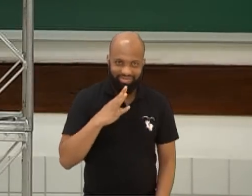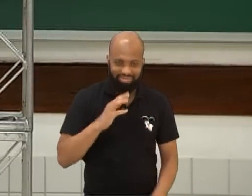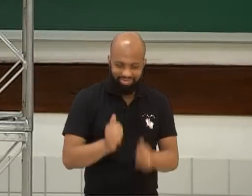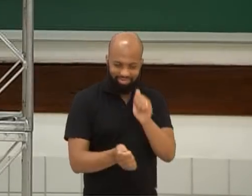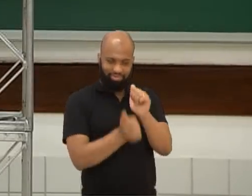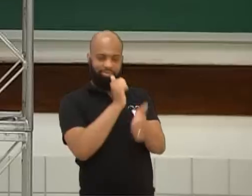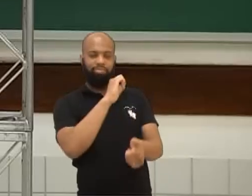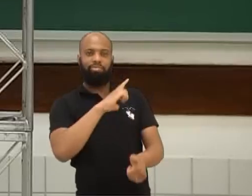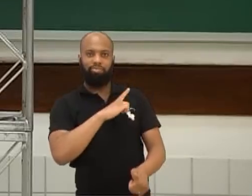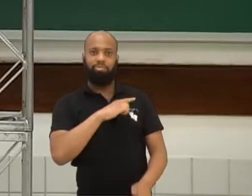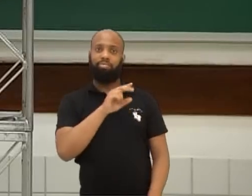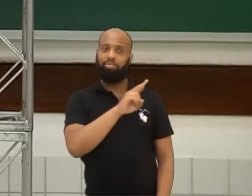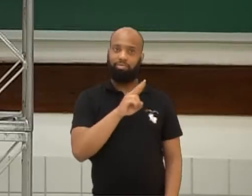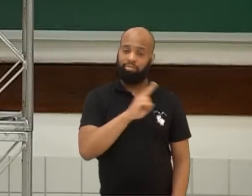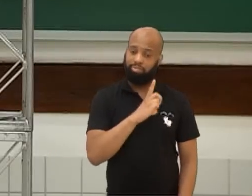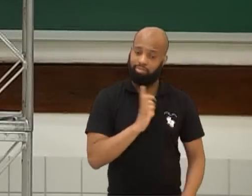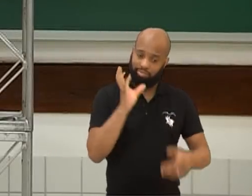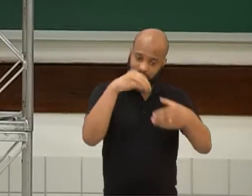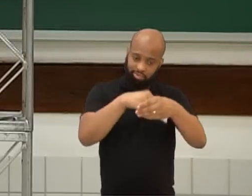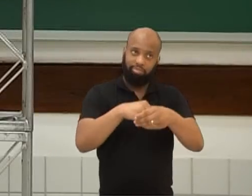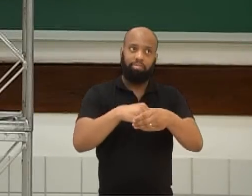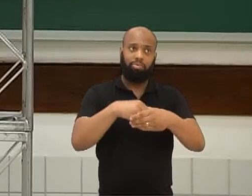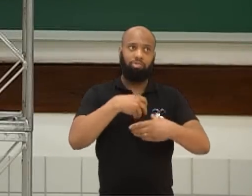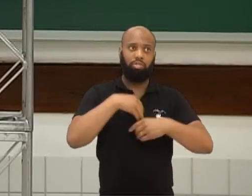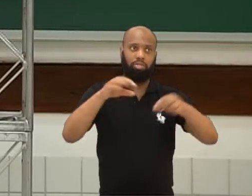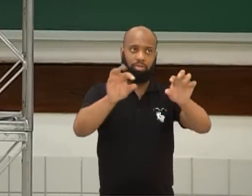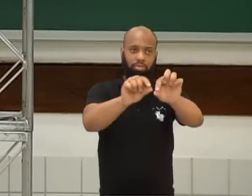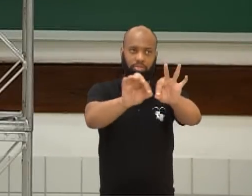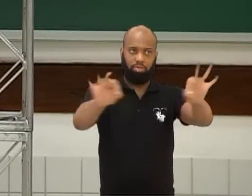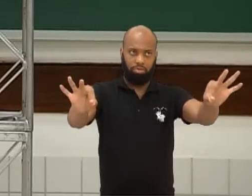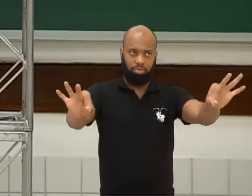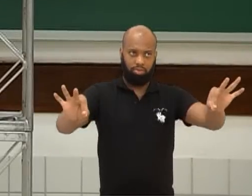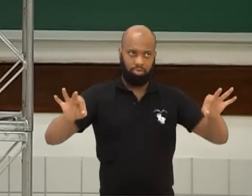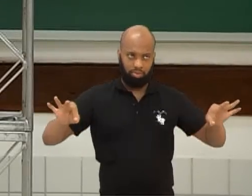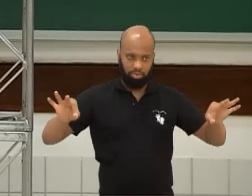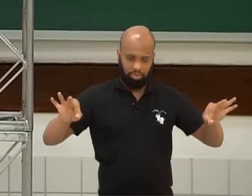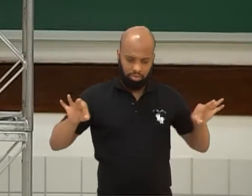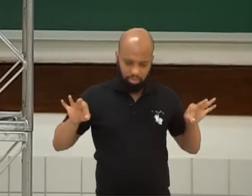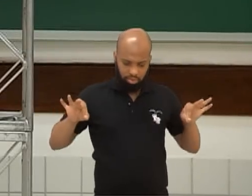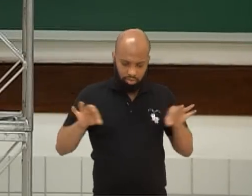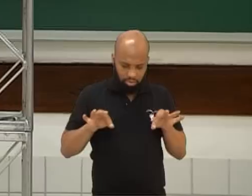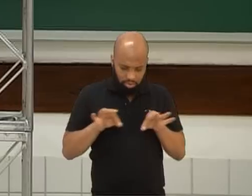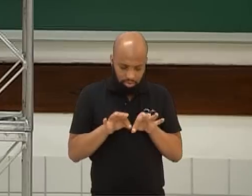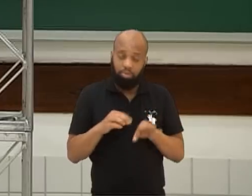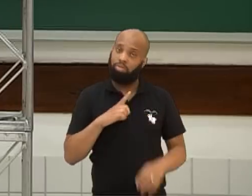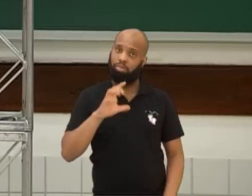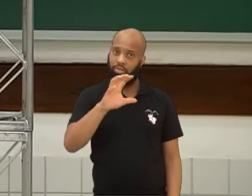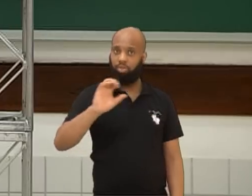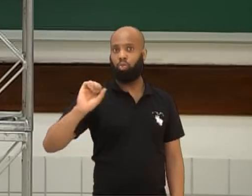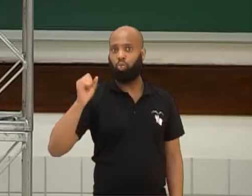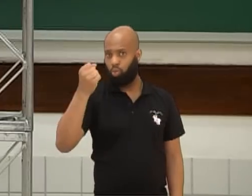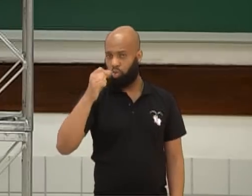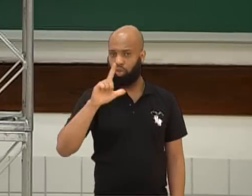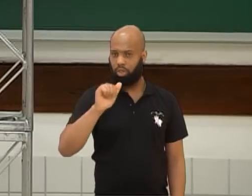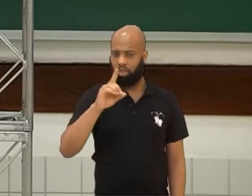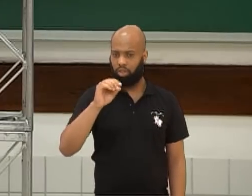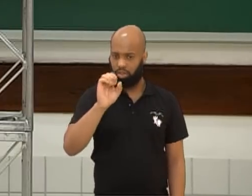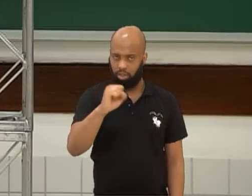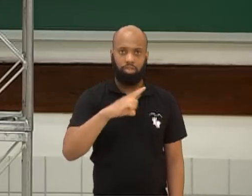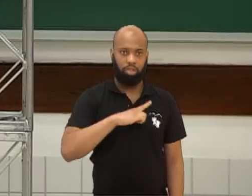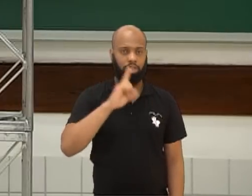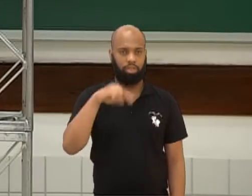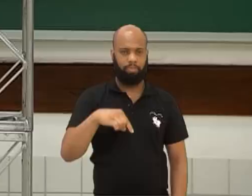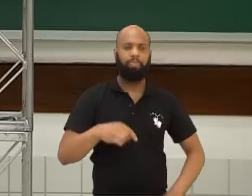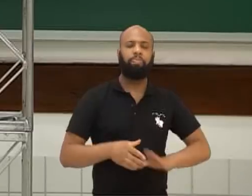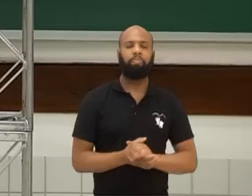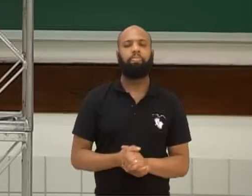que é feita, que ele é realizado dentro de um octógono, né? Por quê? Porque ele tem esse formato, né, que é 8